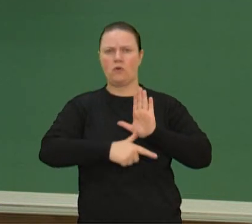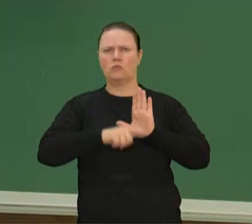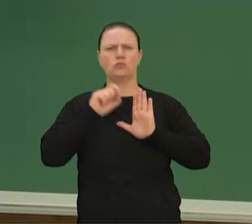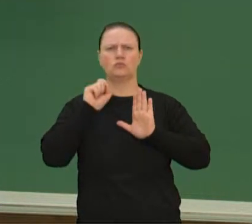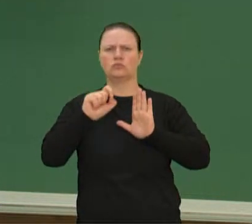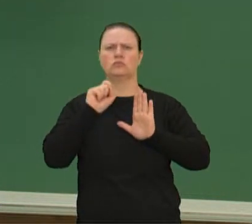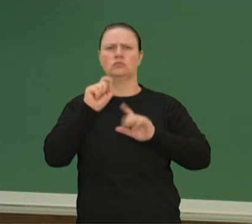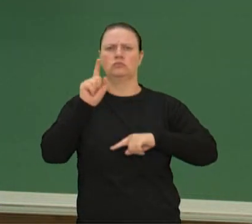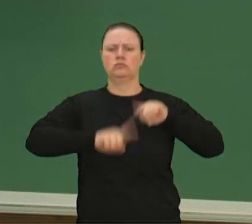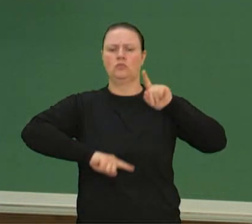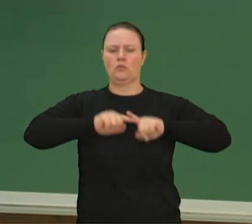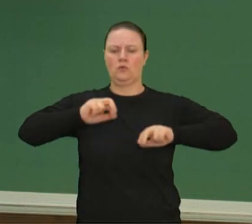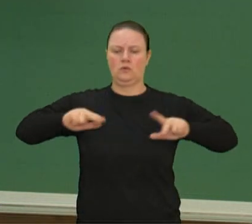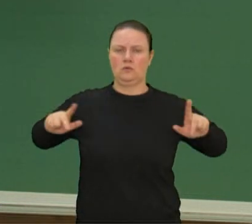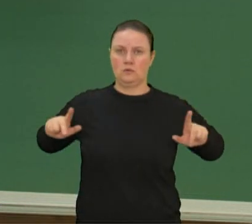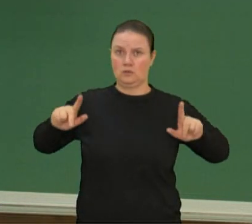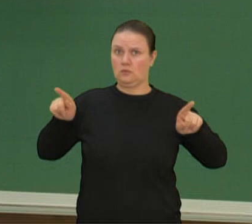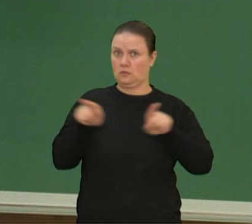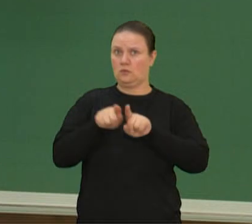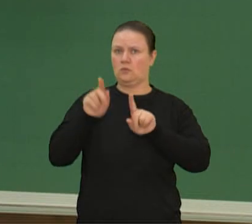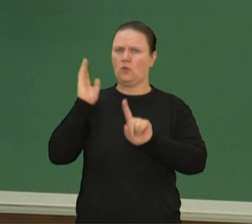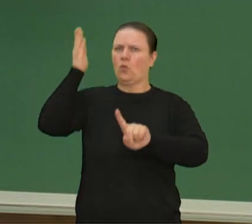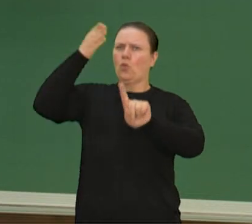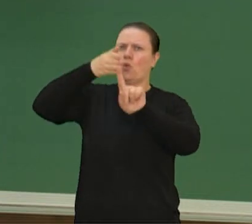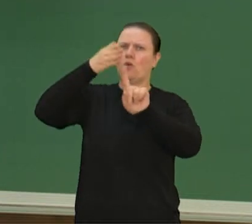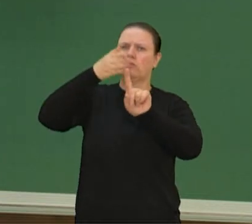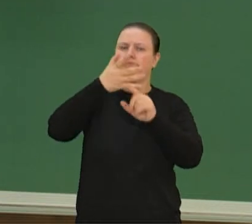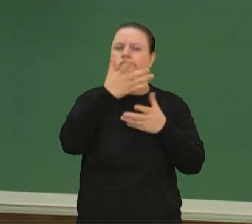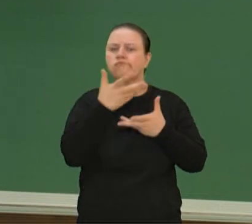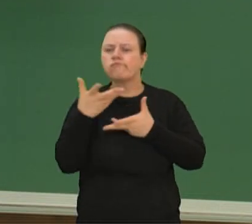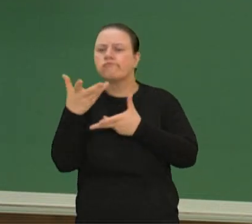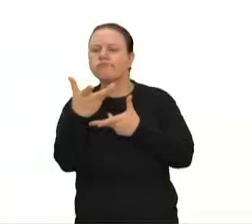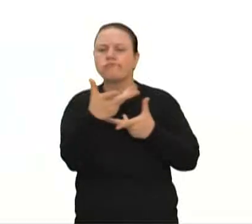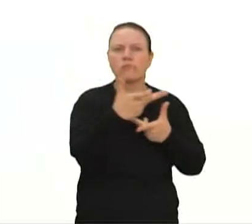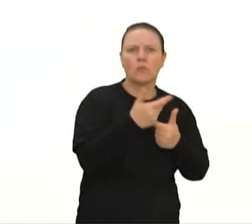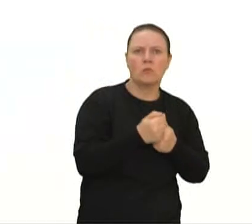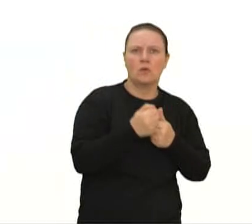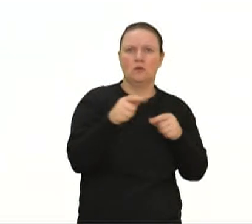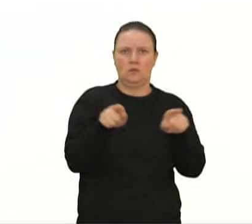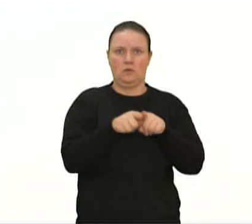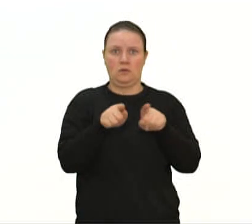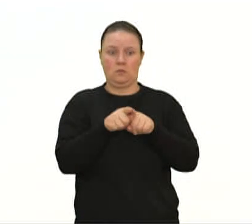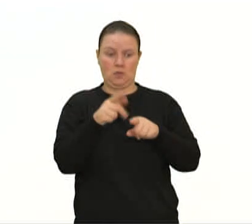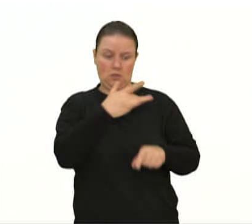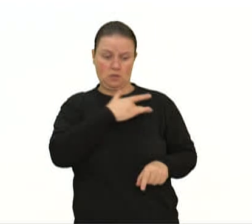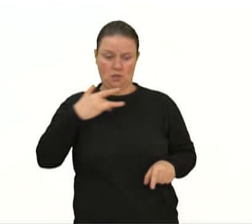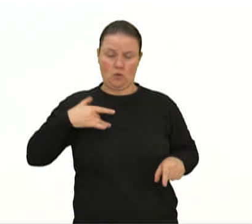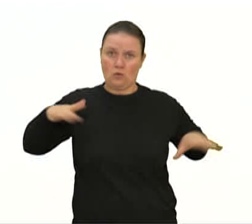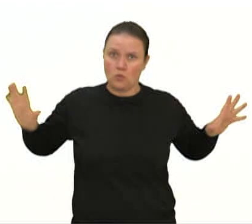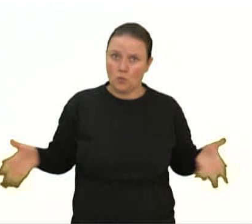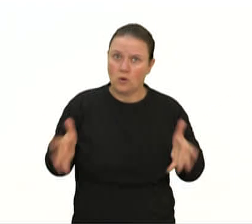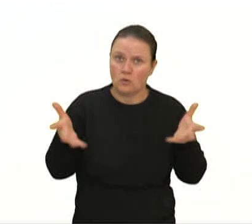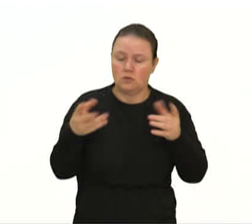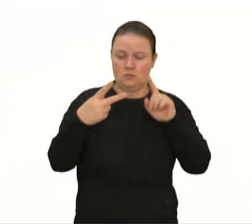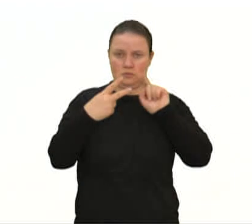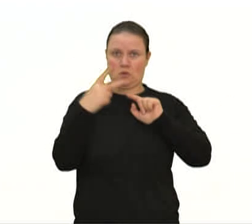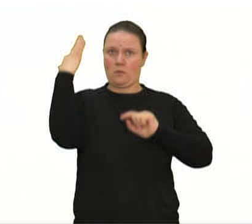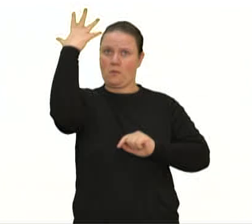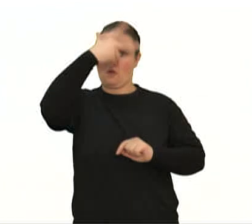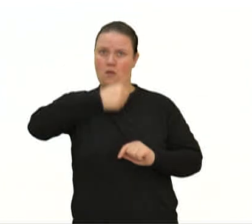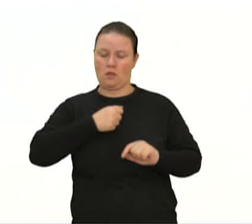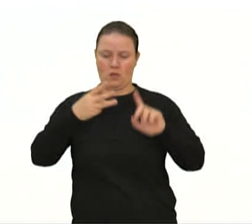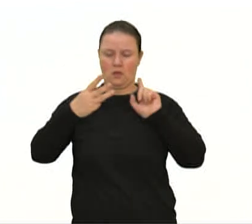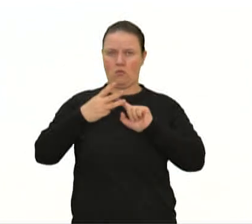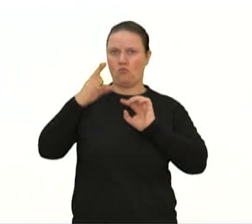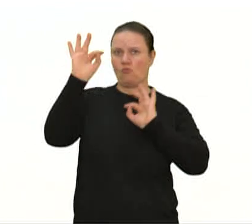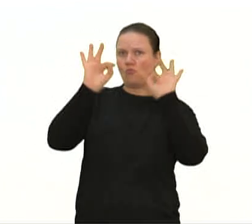e muitos objetivos que vão atrair as pessoas. Então, promoção da saúde, a beleza, a estética, venda